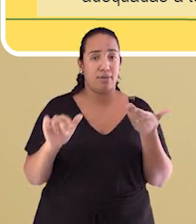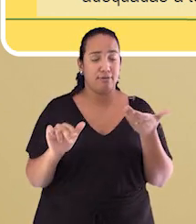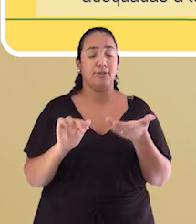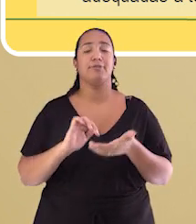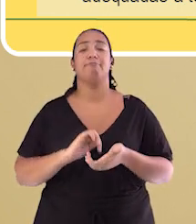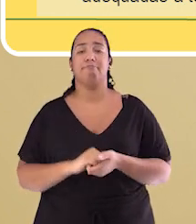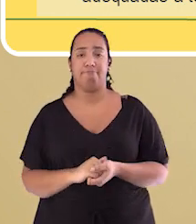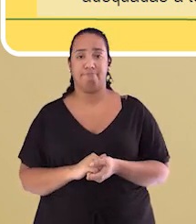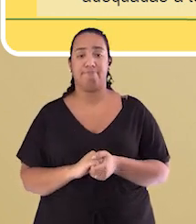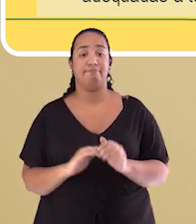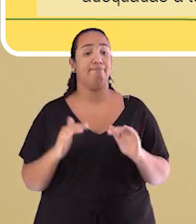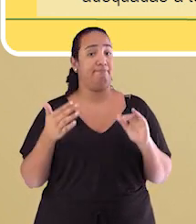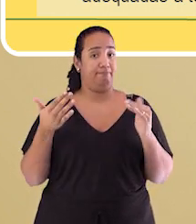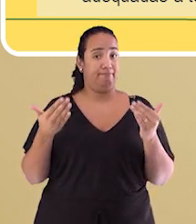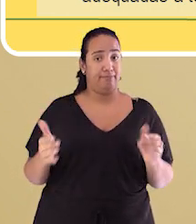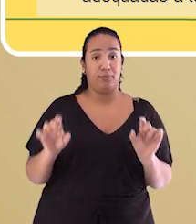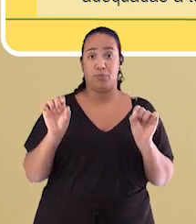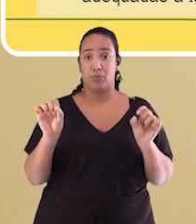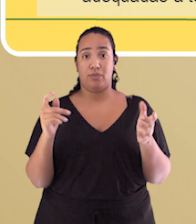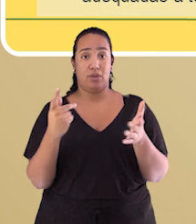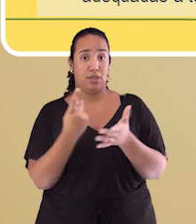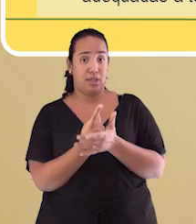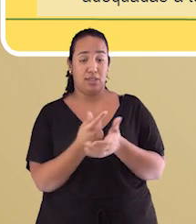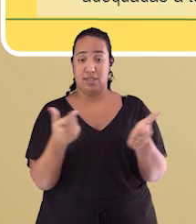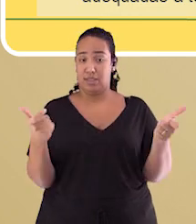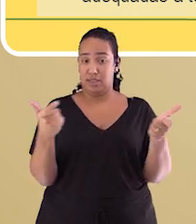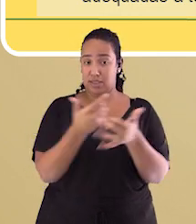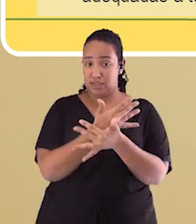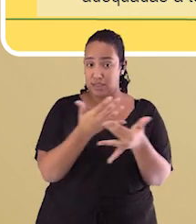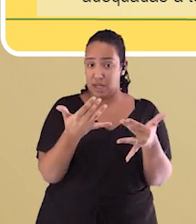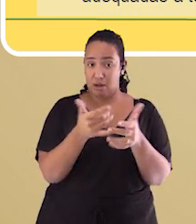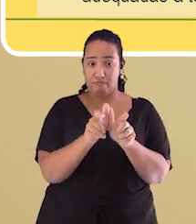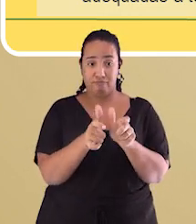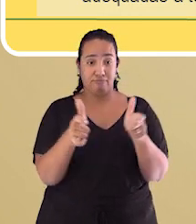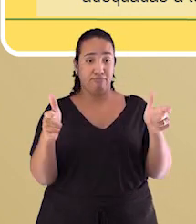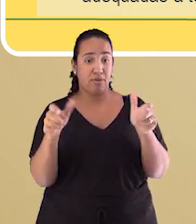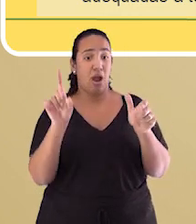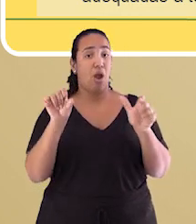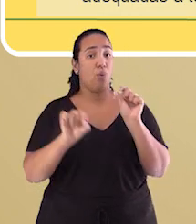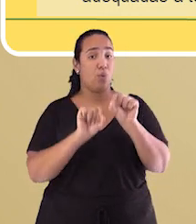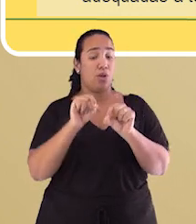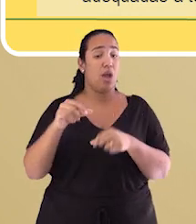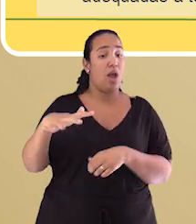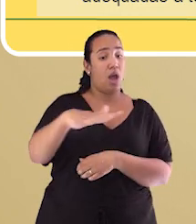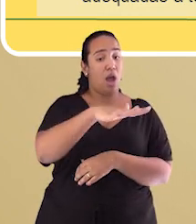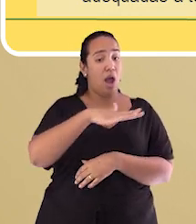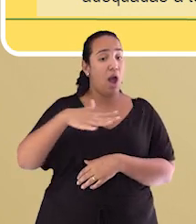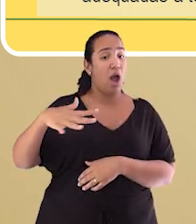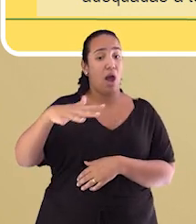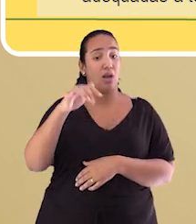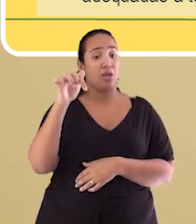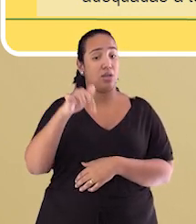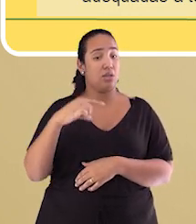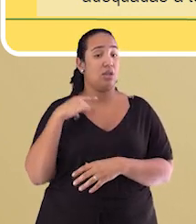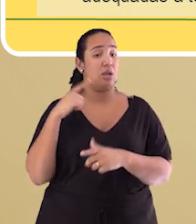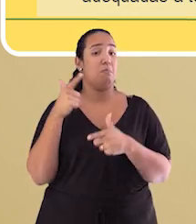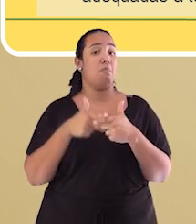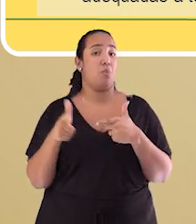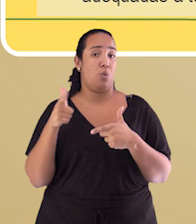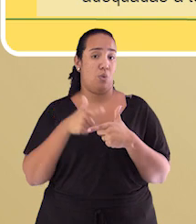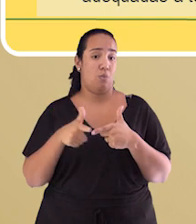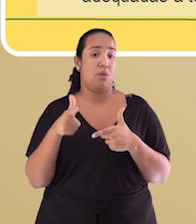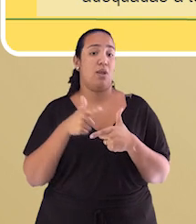outros. Ou seja, as grandes cidades e metrópoles são os espaços onde mais se concentram